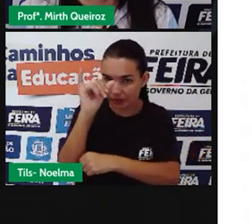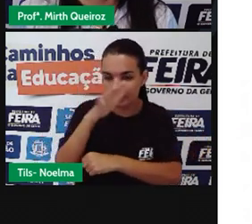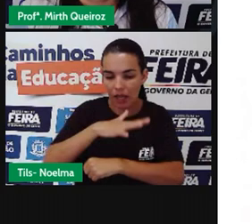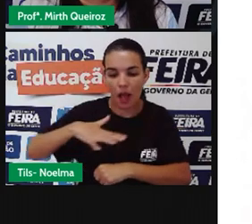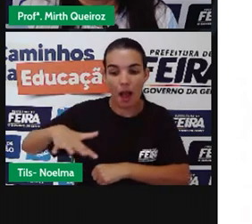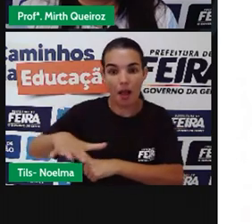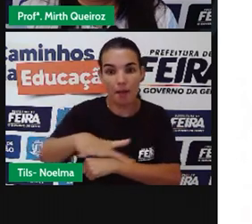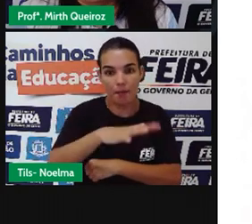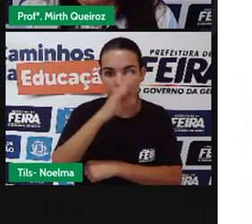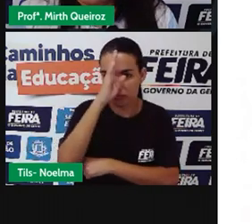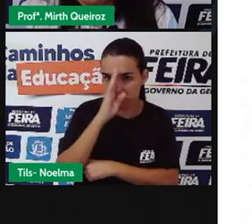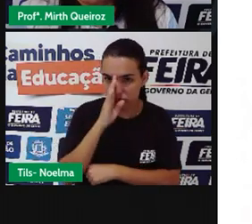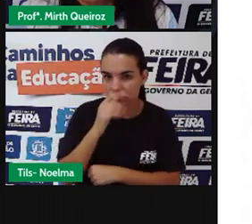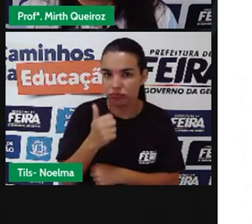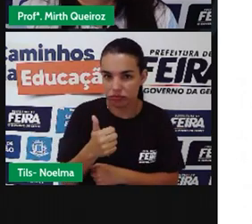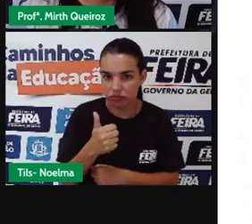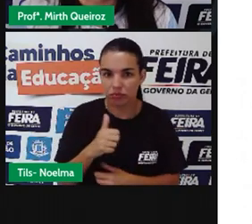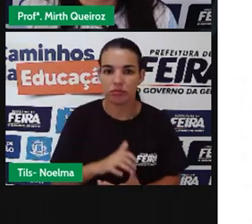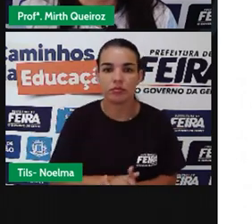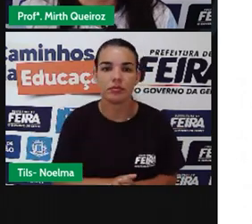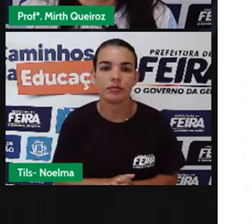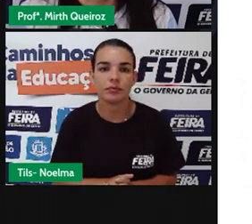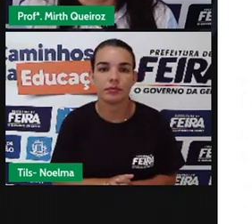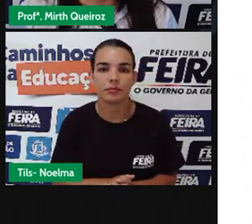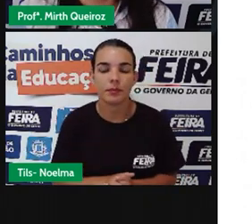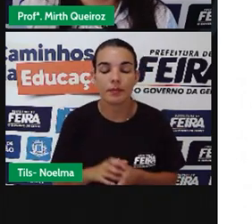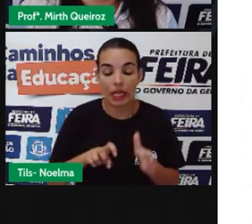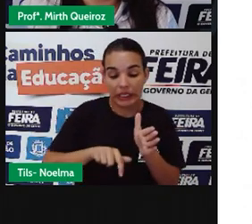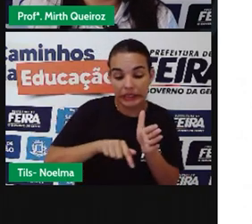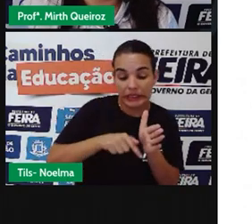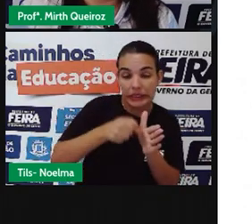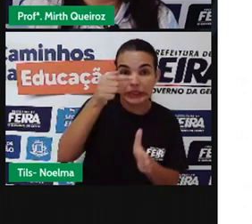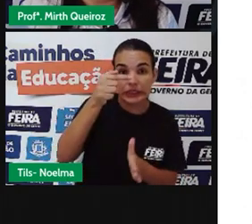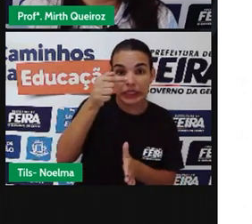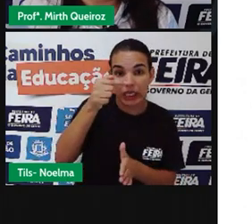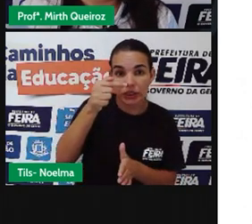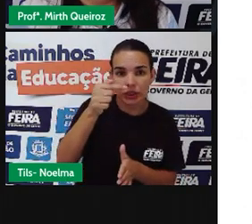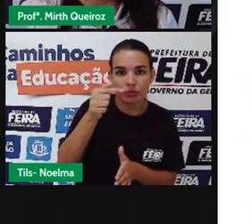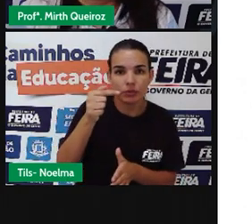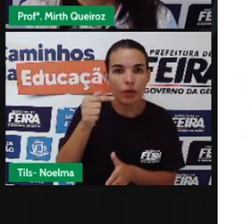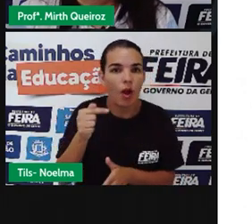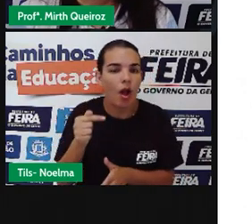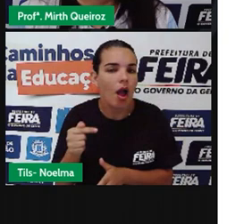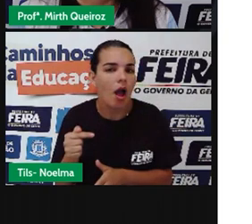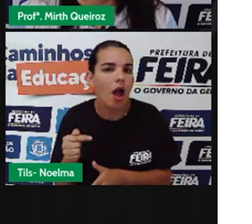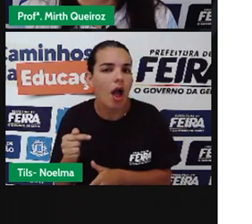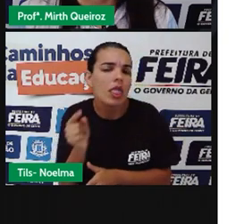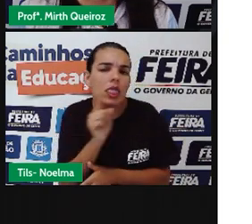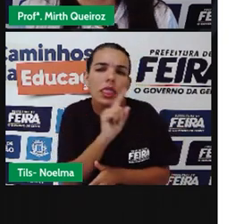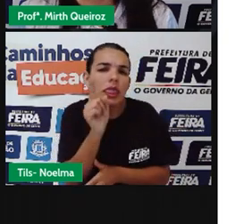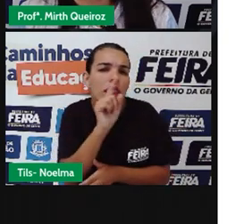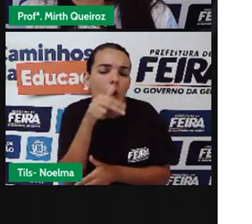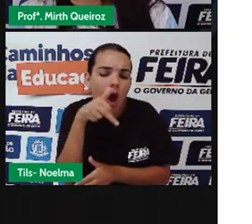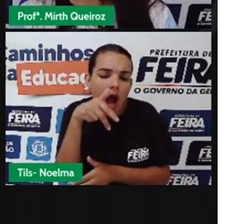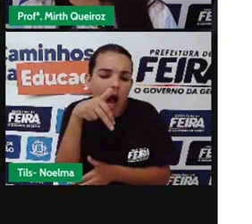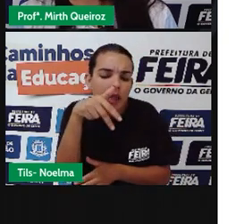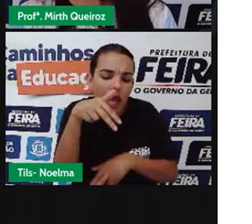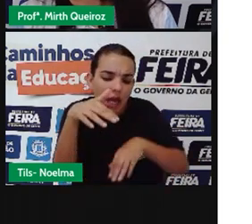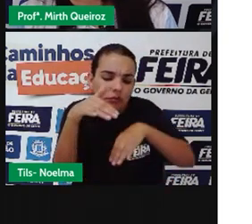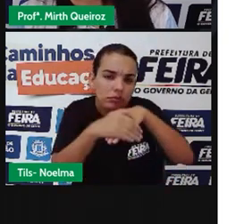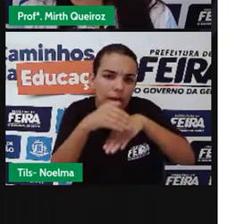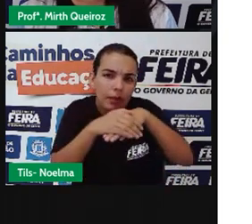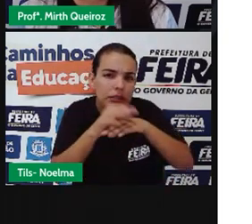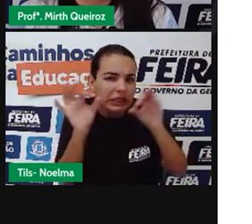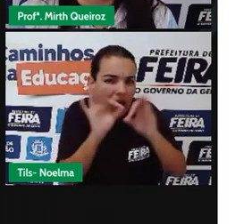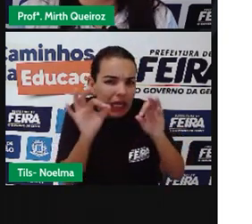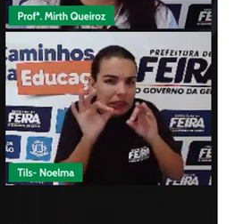sanitários públicos E aí é procure não andar descalço eu sei que